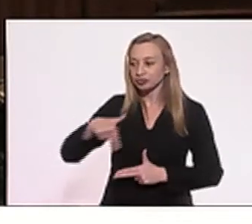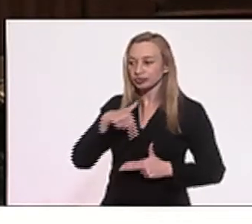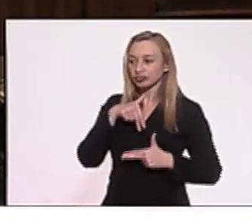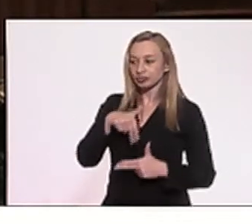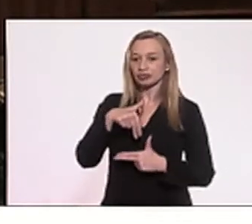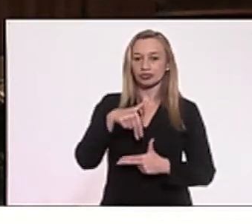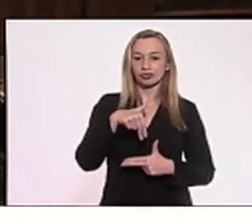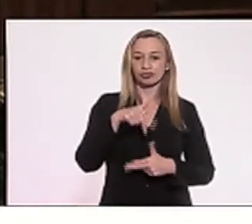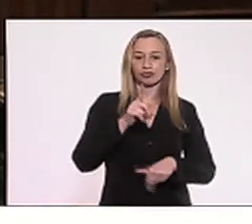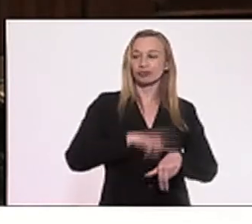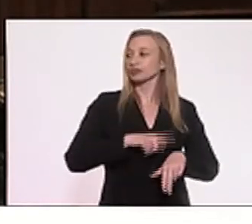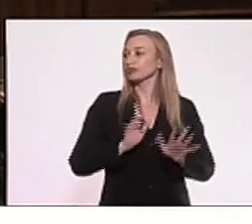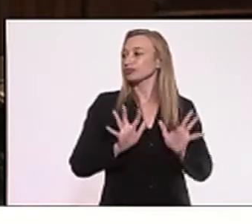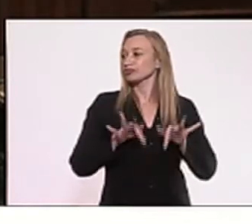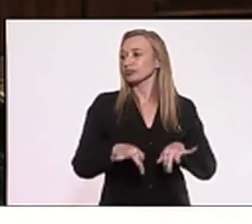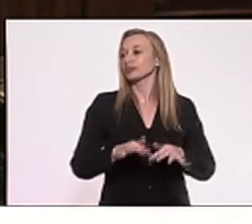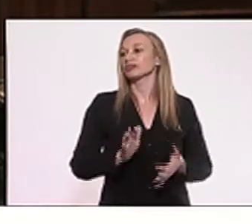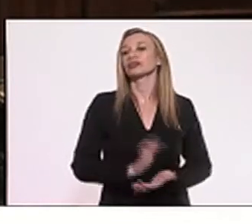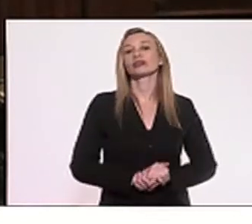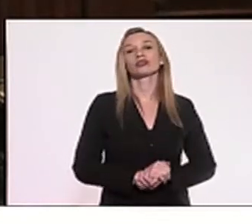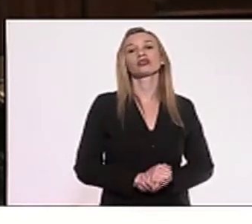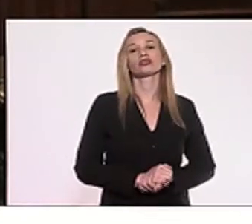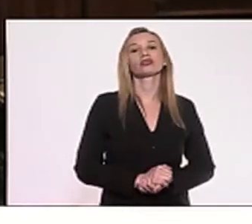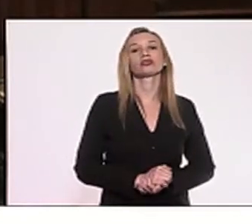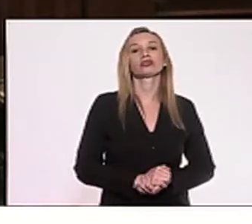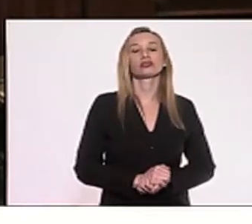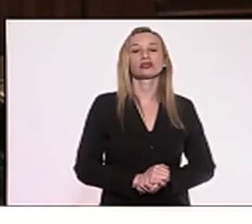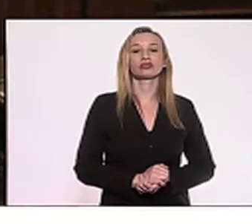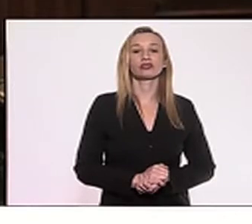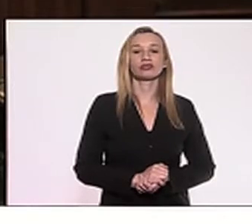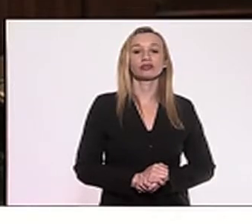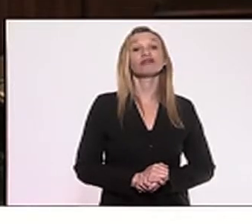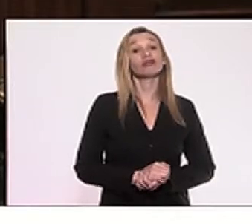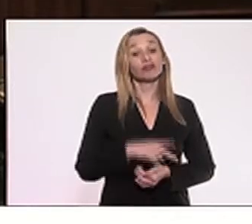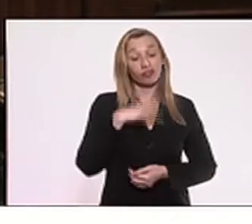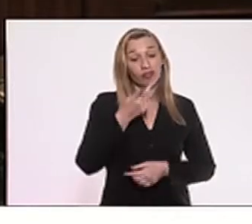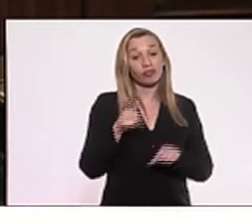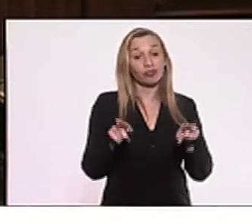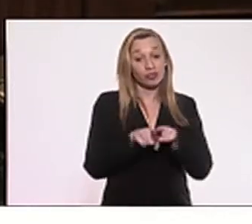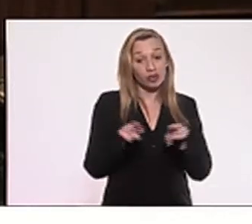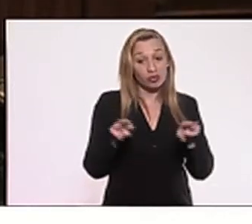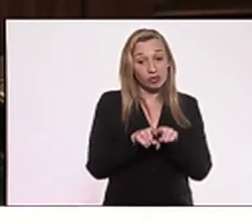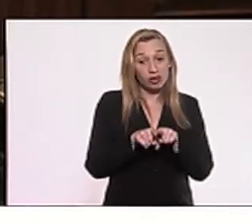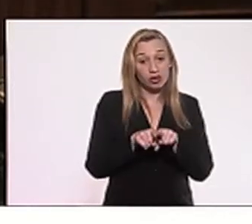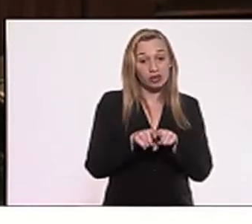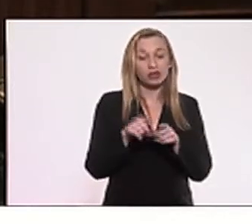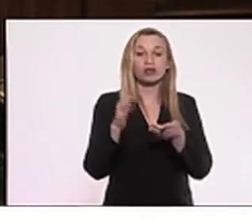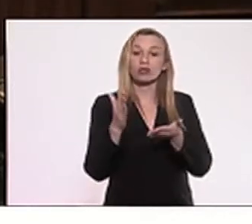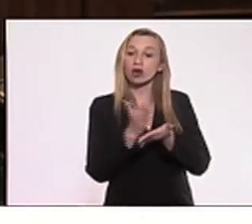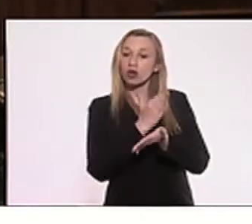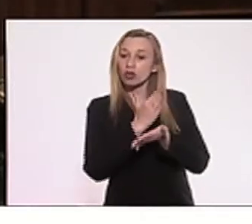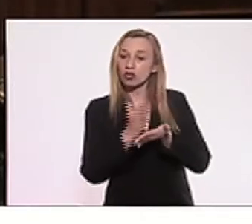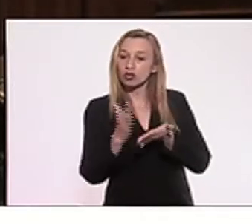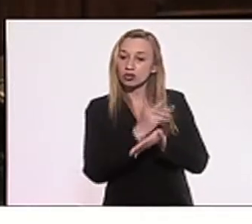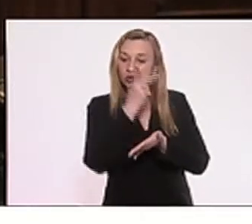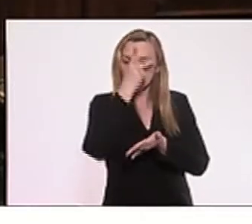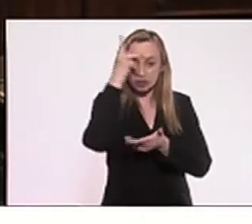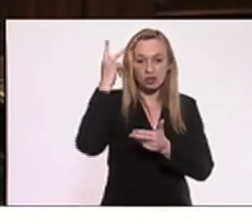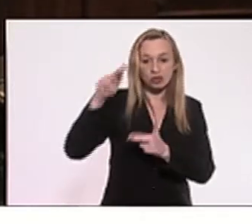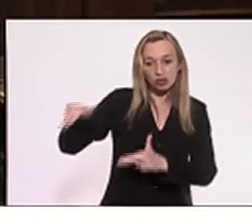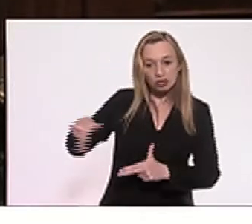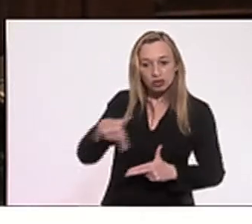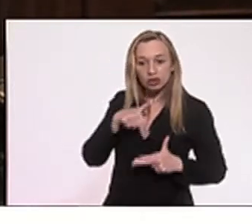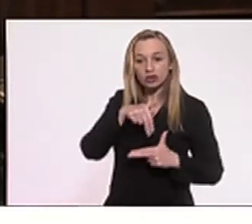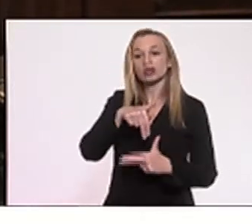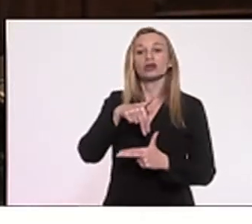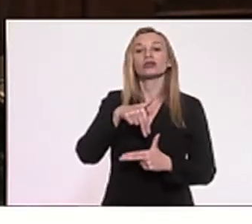final para fazer também, assim como alguns oradores que me antecederam, o